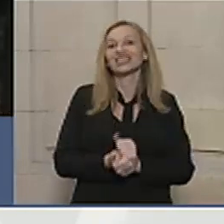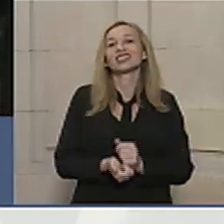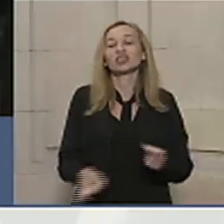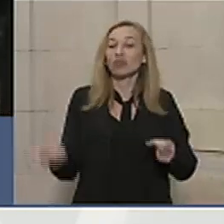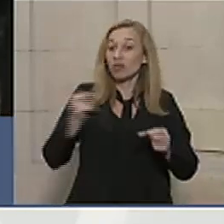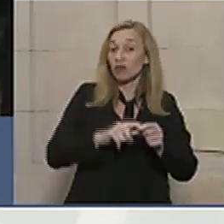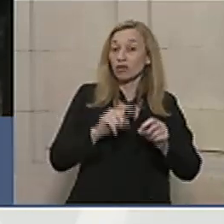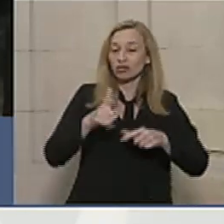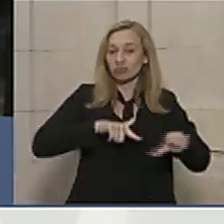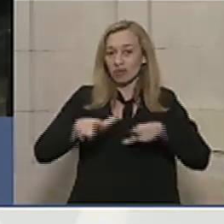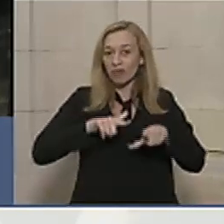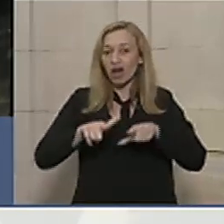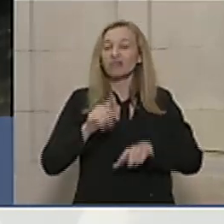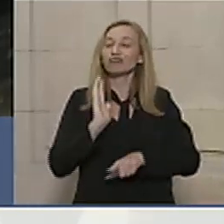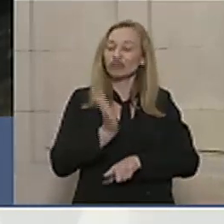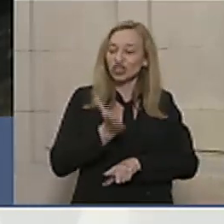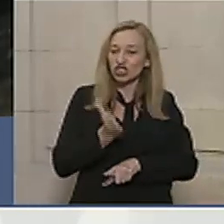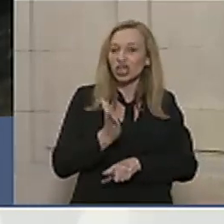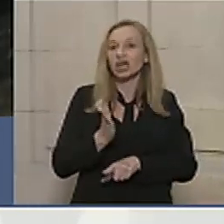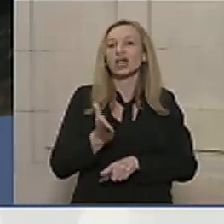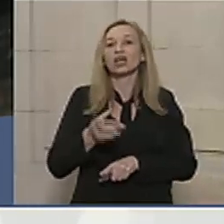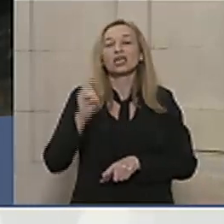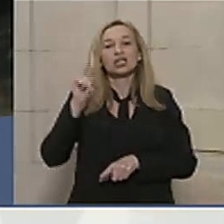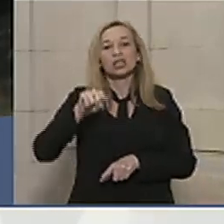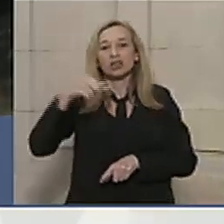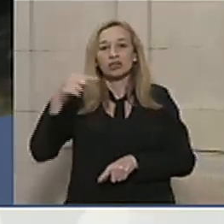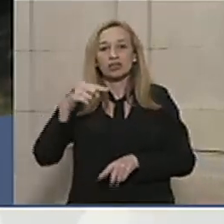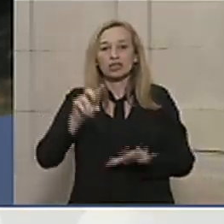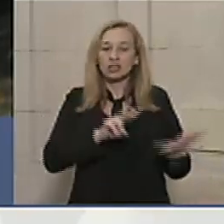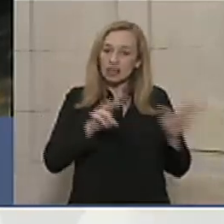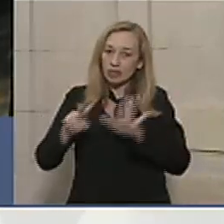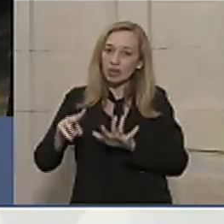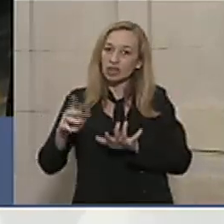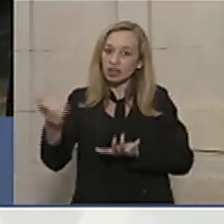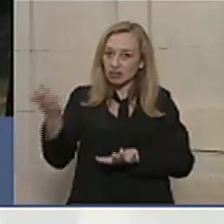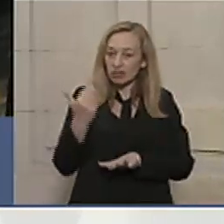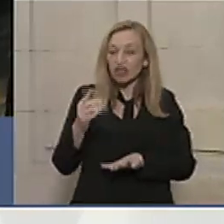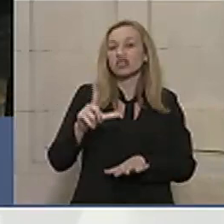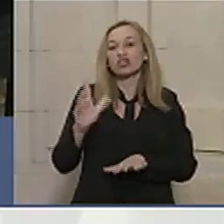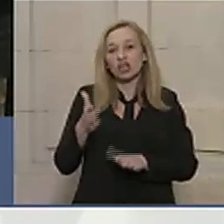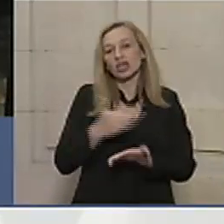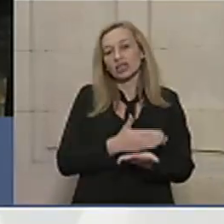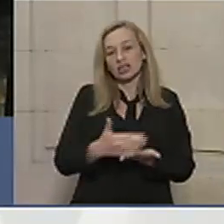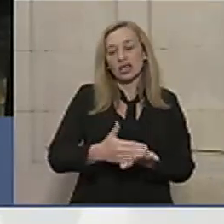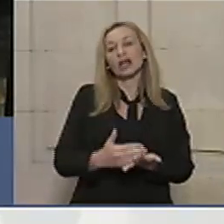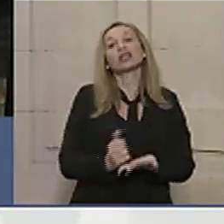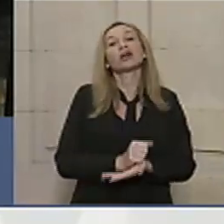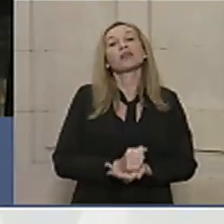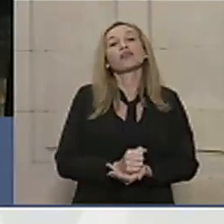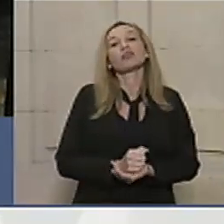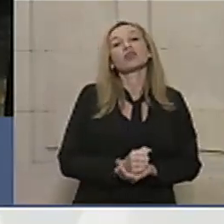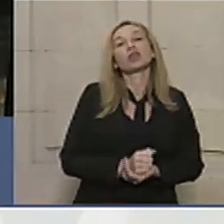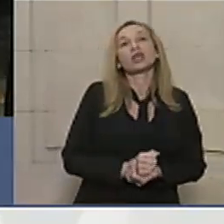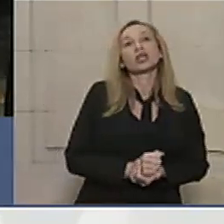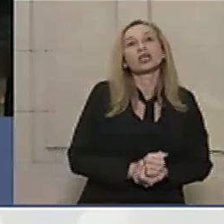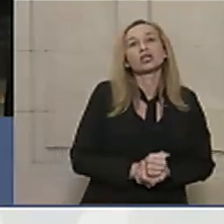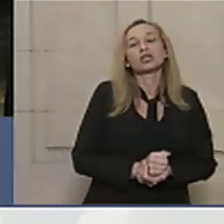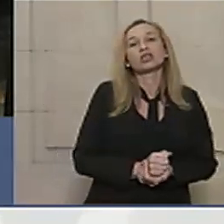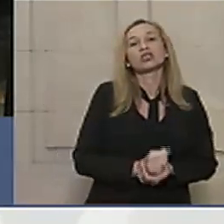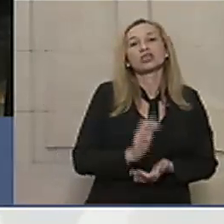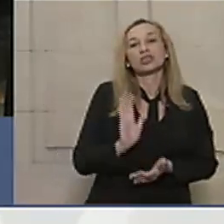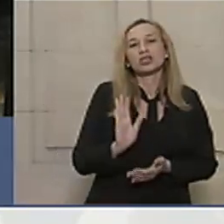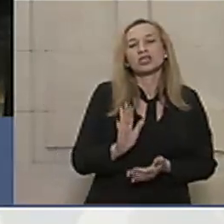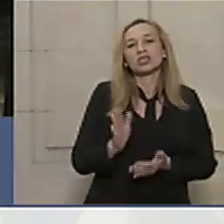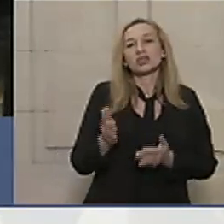retomada dos serviços, que já, a partir da semana que vem, será reiniciado. Né? E, de pronto, quando foi fechado, eu entrei em contato